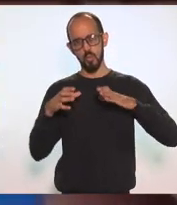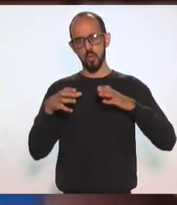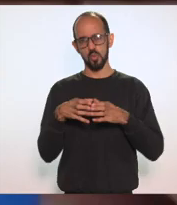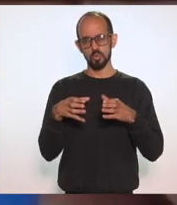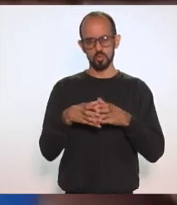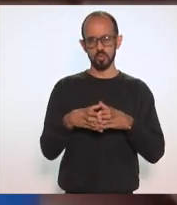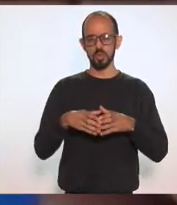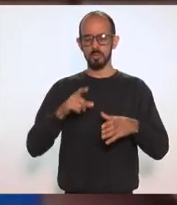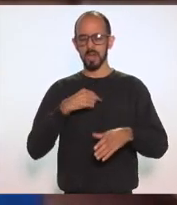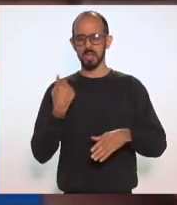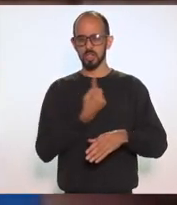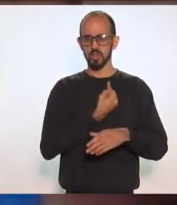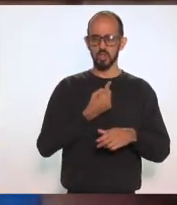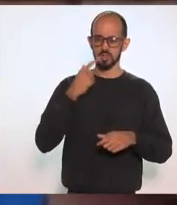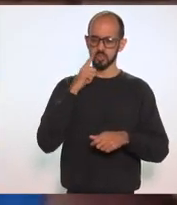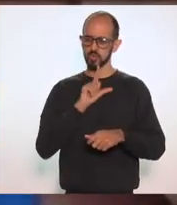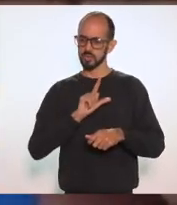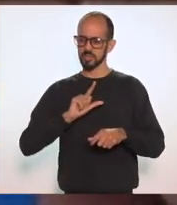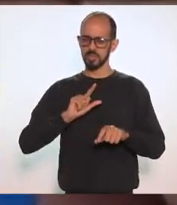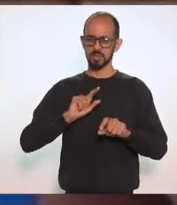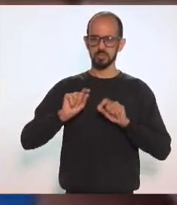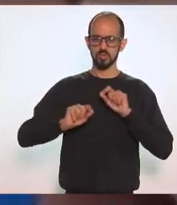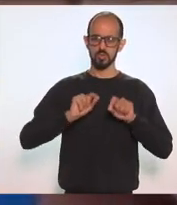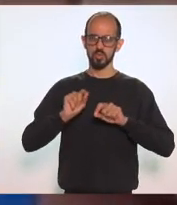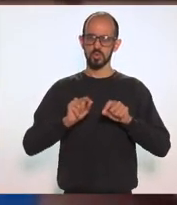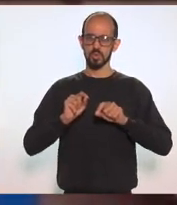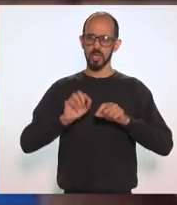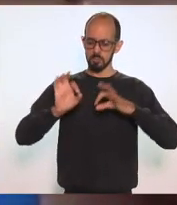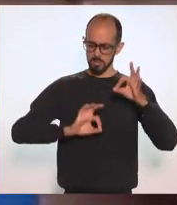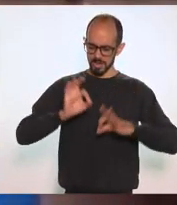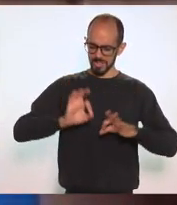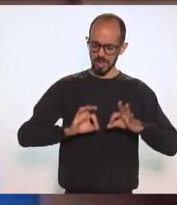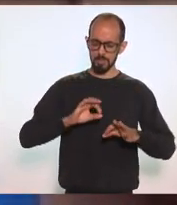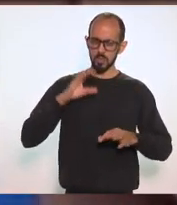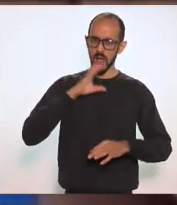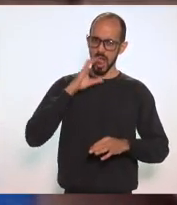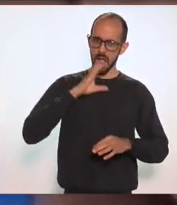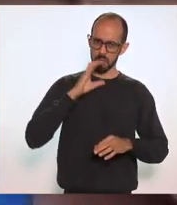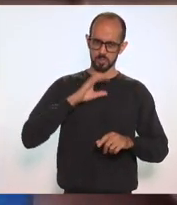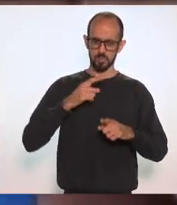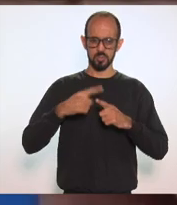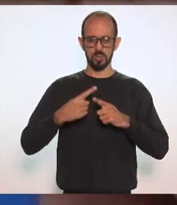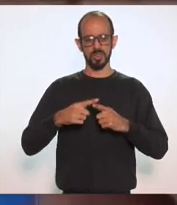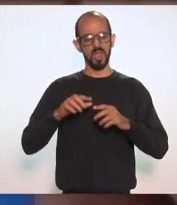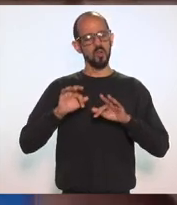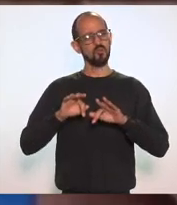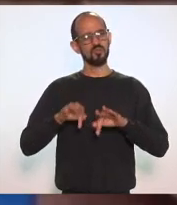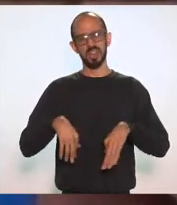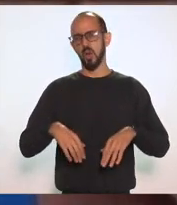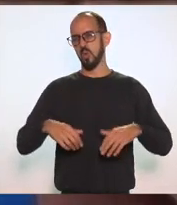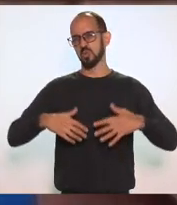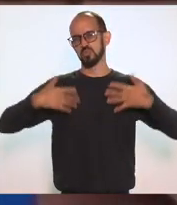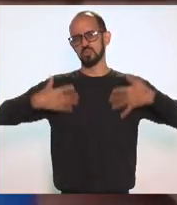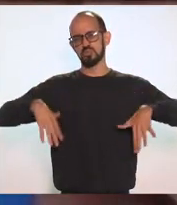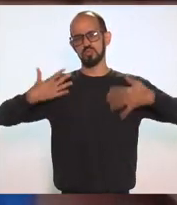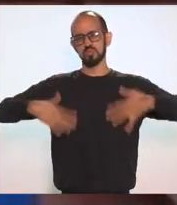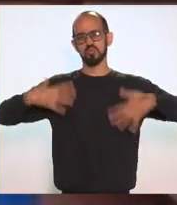que haja, eu disse ontem aqui, um plano de contingência, porque, ao fim e ao cabo, somos todas e